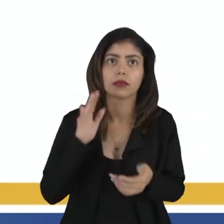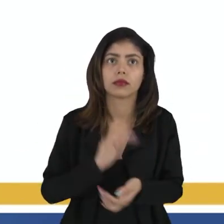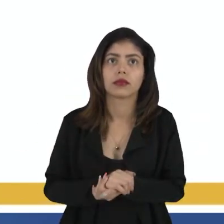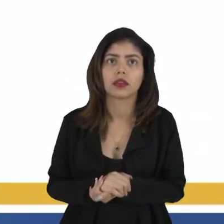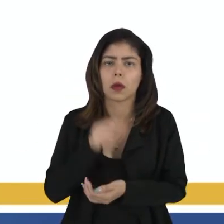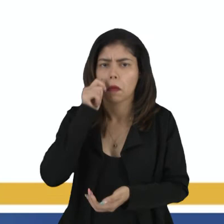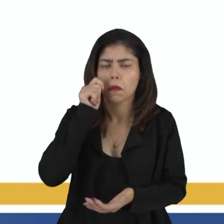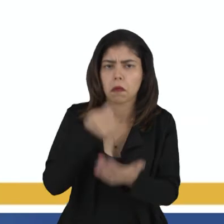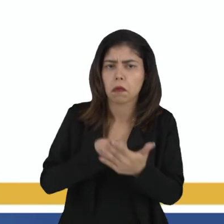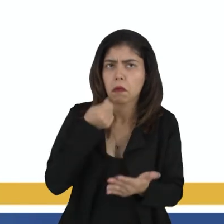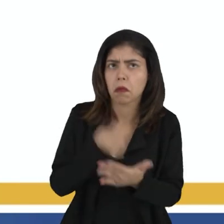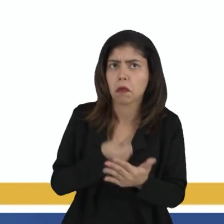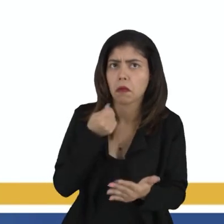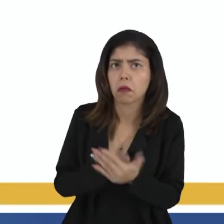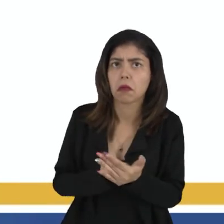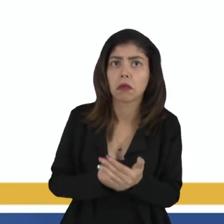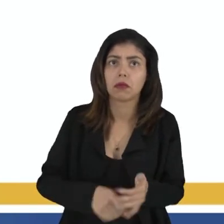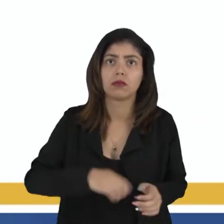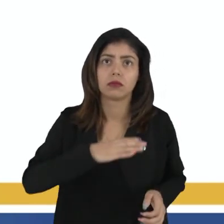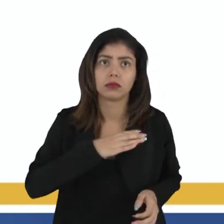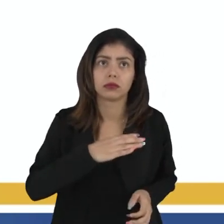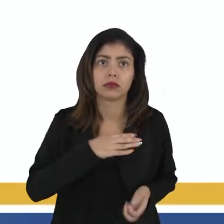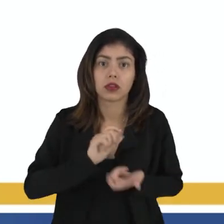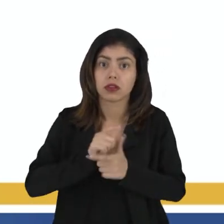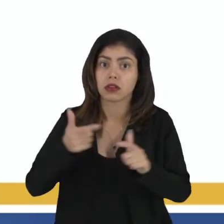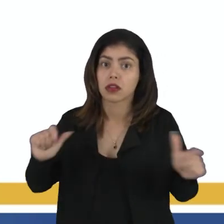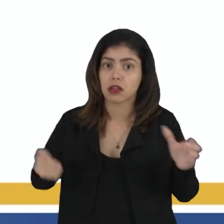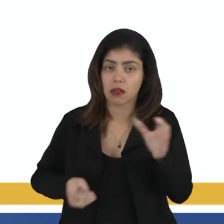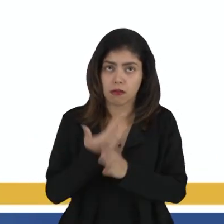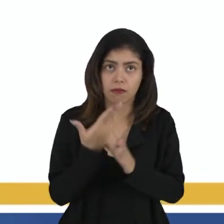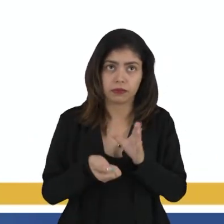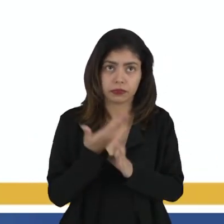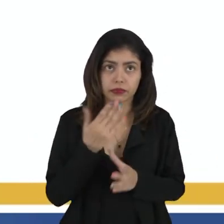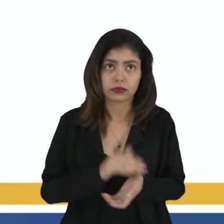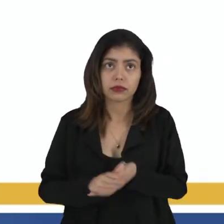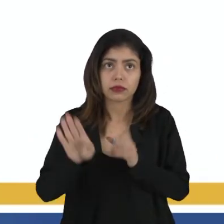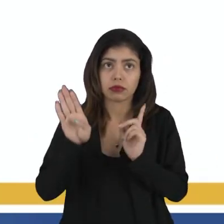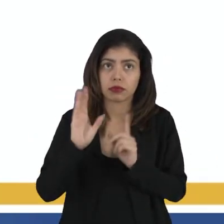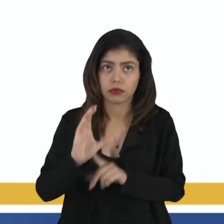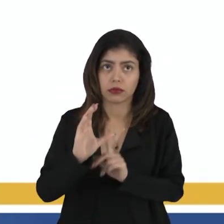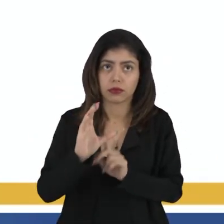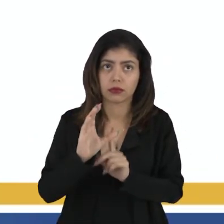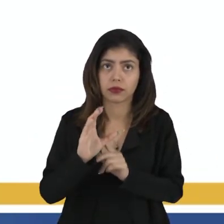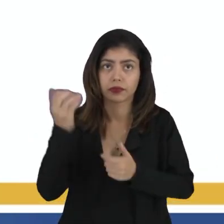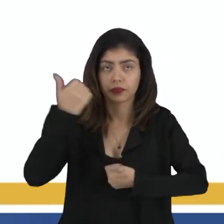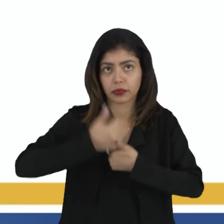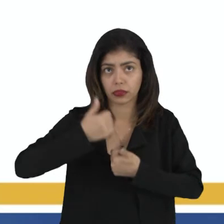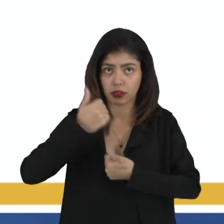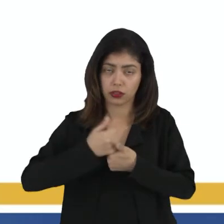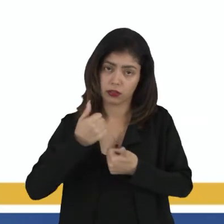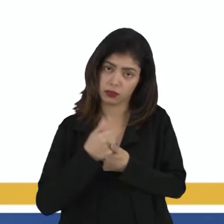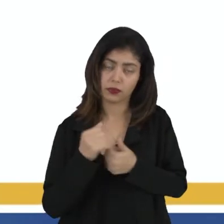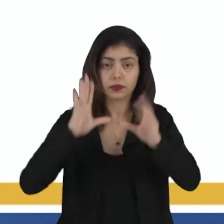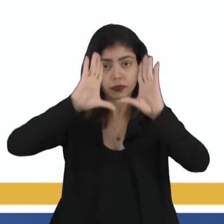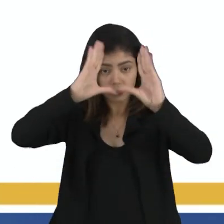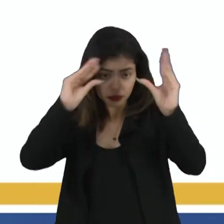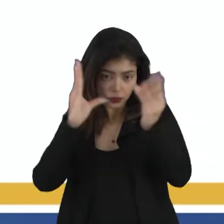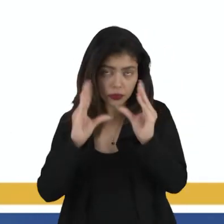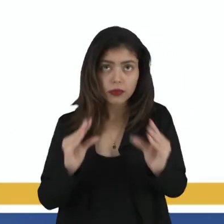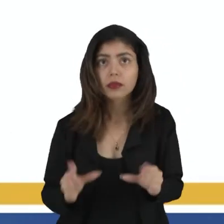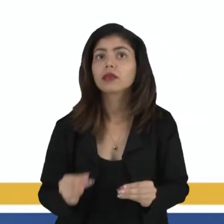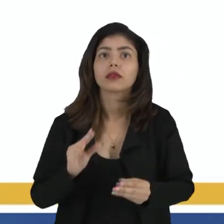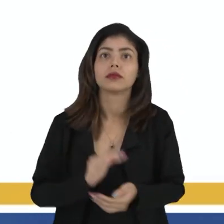forte êxodo urbano e o aumento da produção. Alternativa C: a substituição